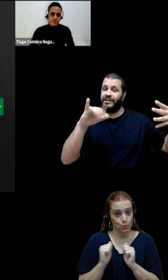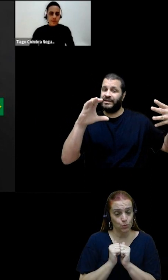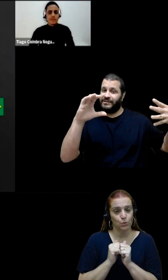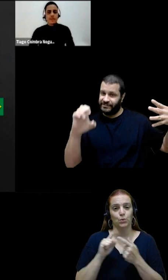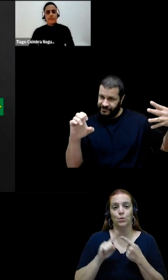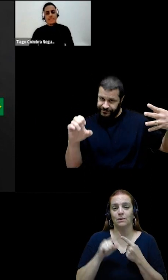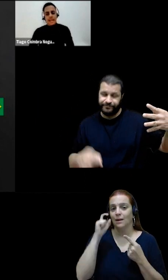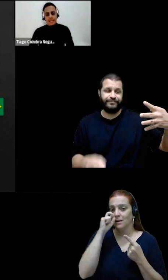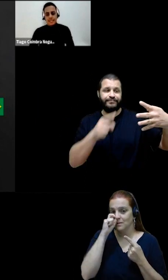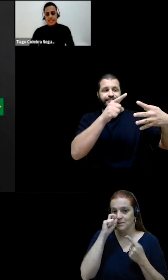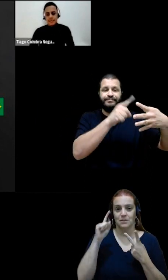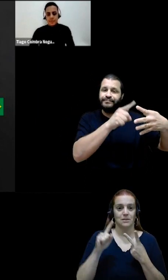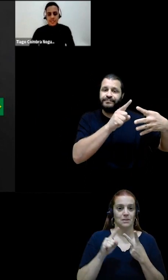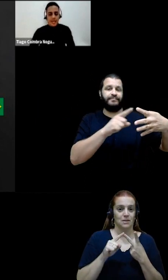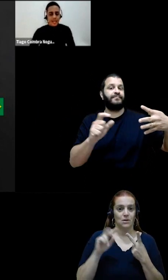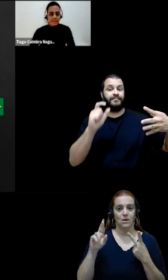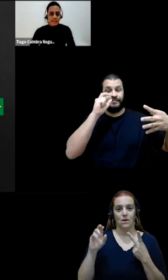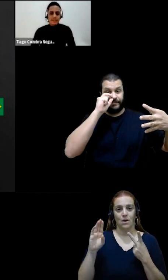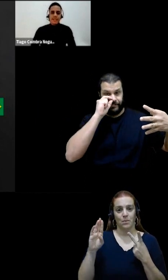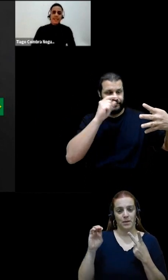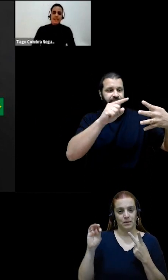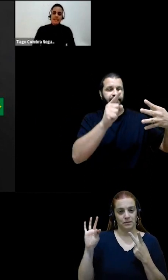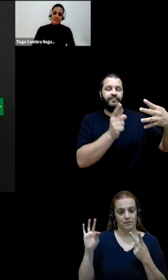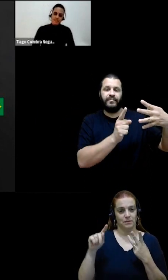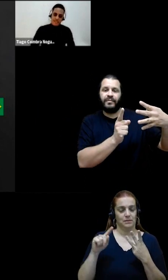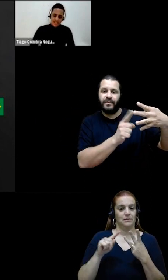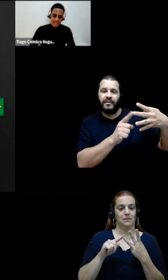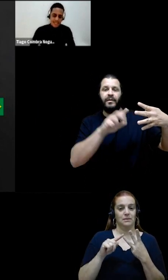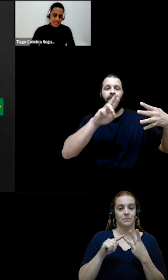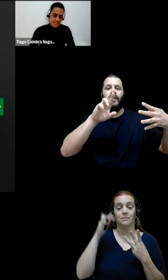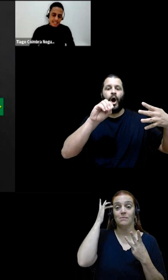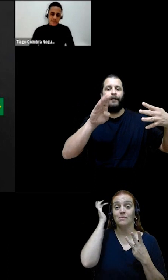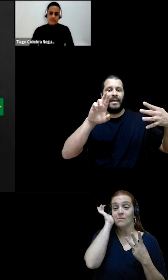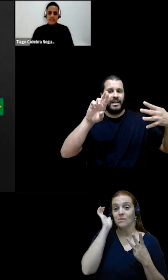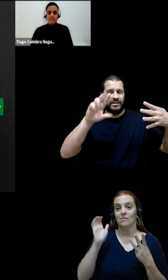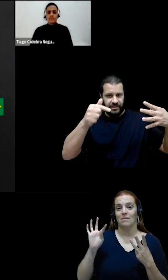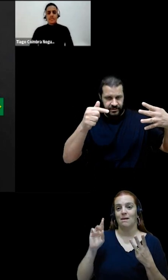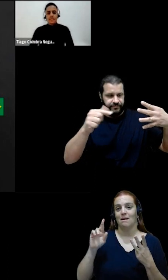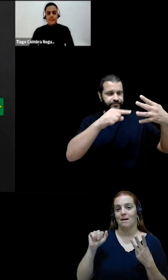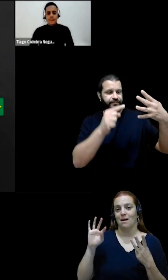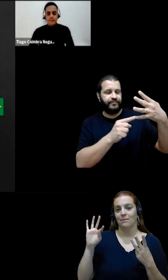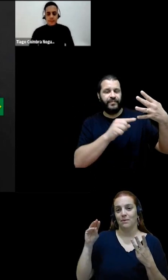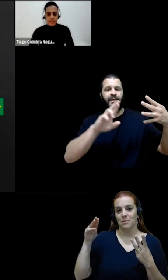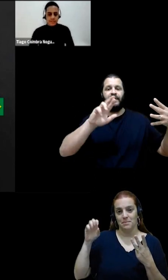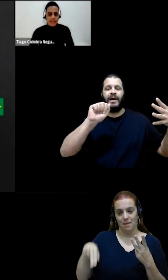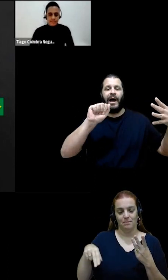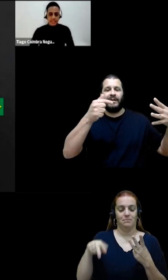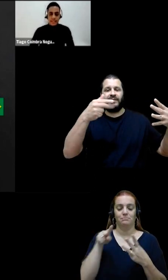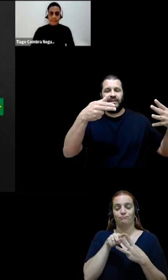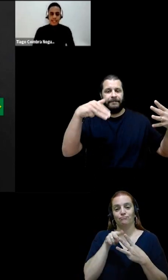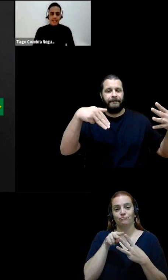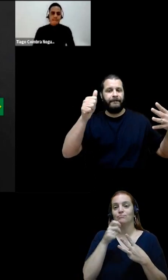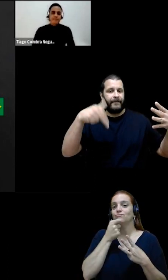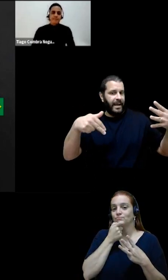Christoph Stone, Robert Adam e o Christian Hartmann, dois ingleses do Reino Unido, e o Christian Hartmann